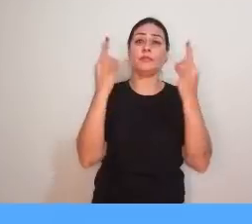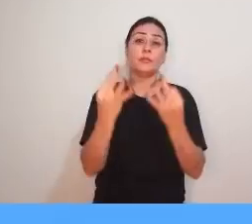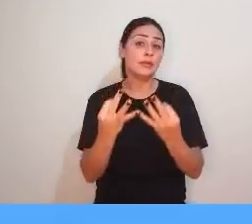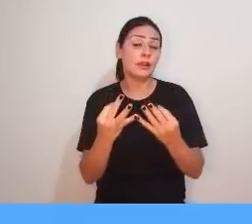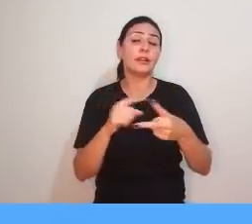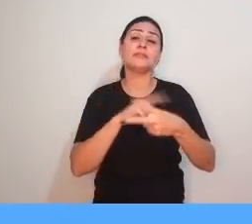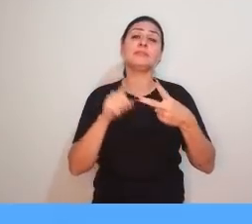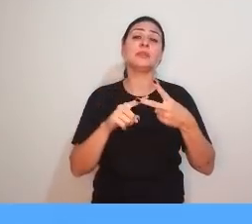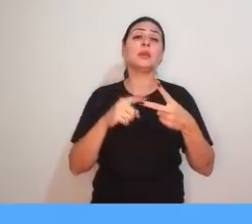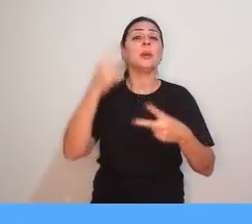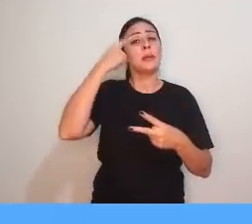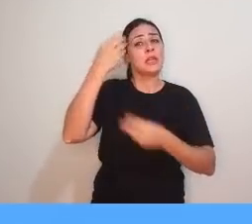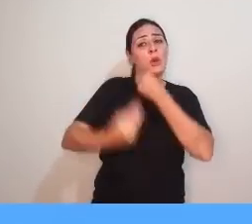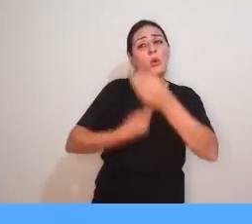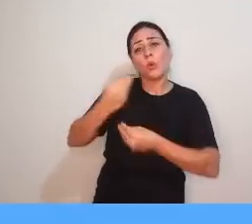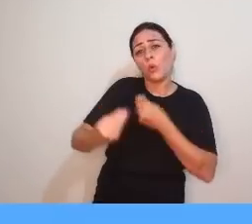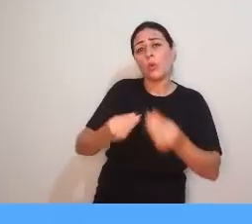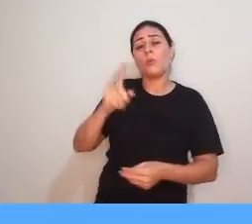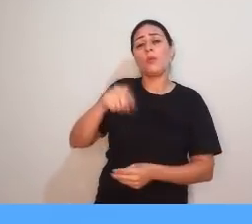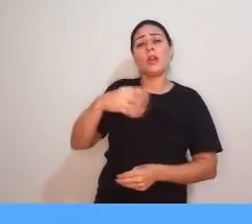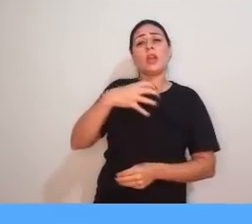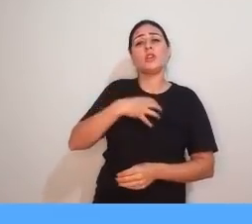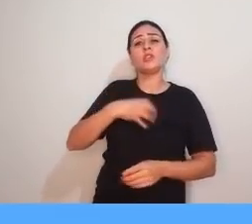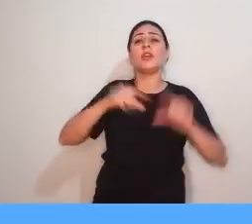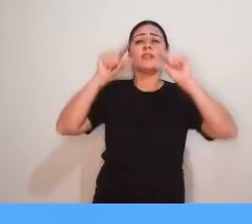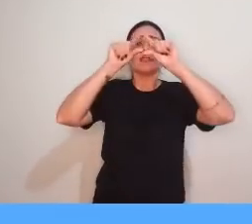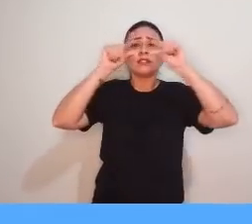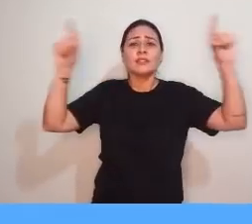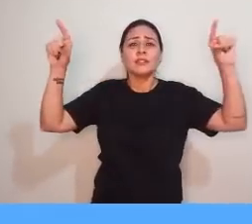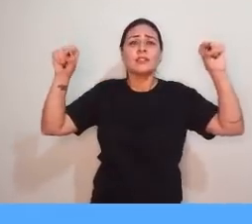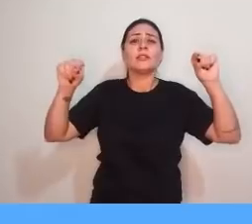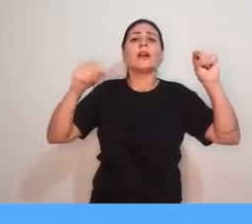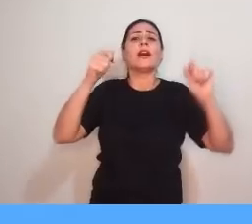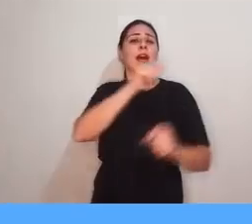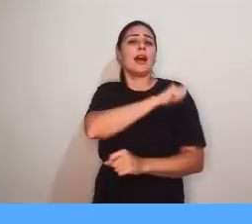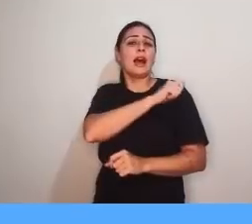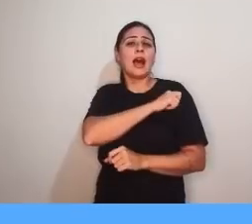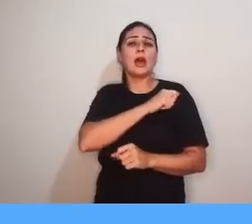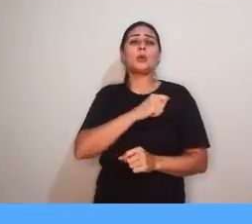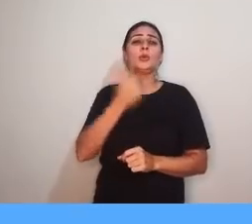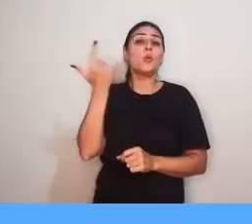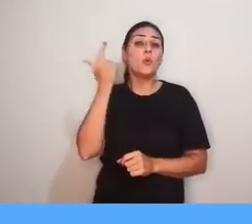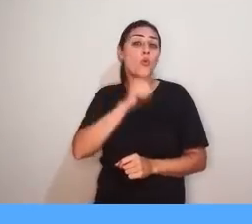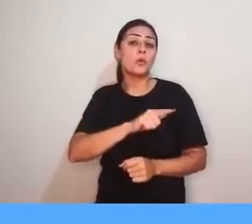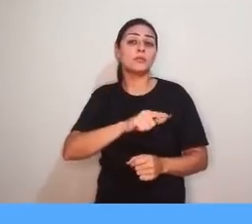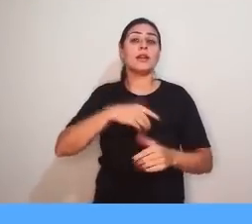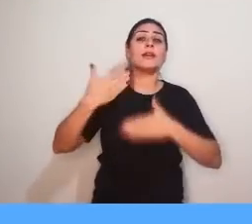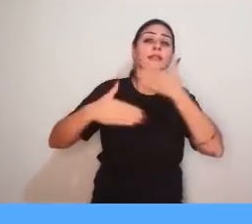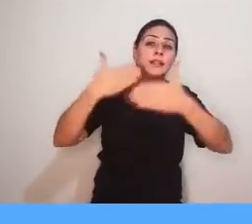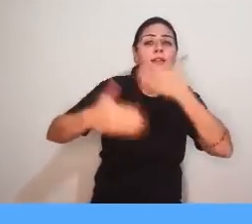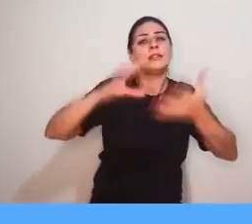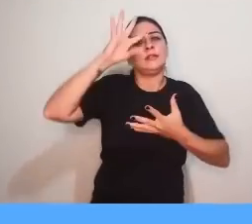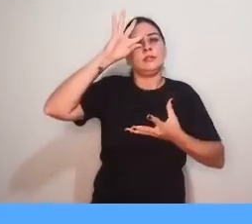vai preparar os enunciados para que o aluno consiga, muitas vezes, desenvolver a compreensão